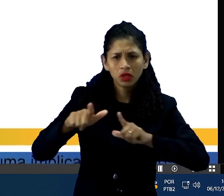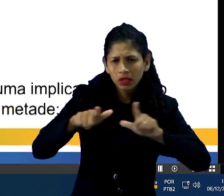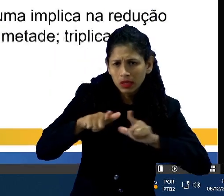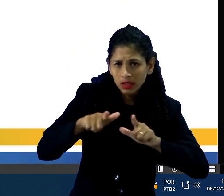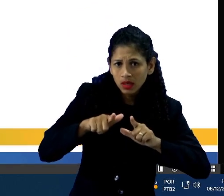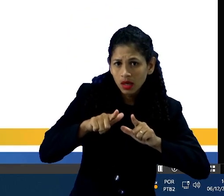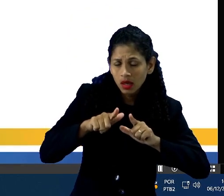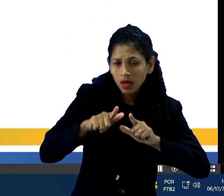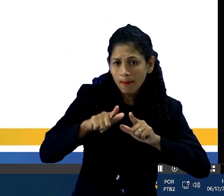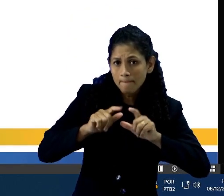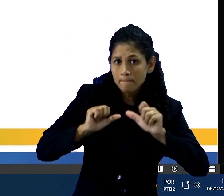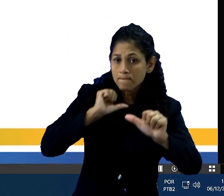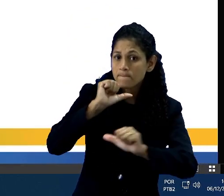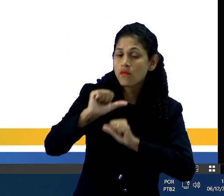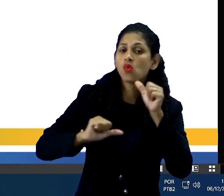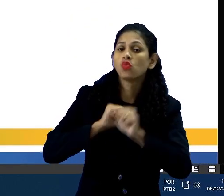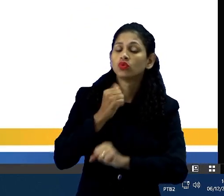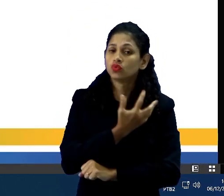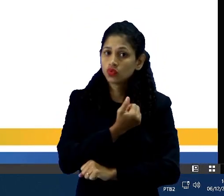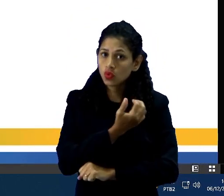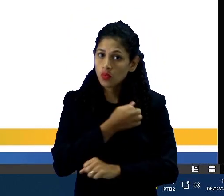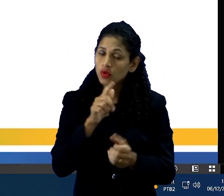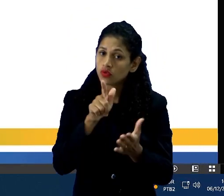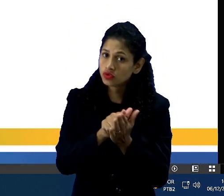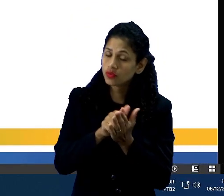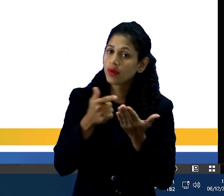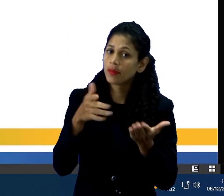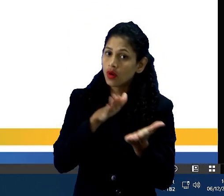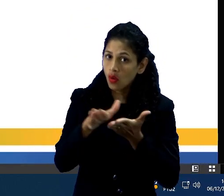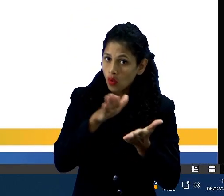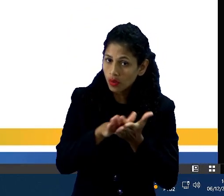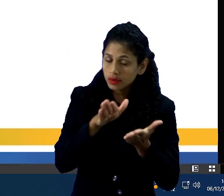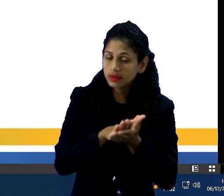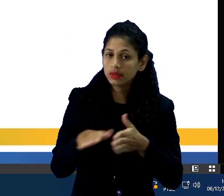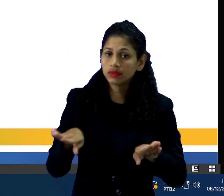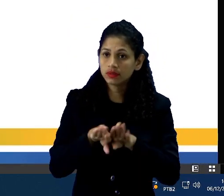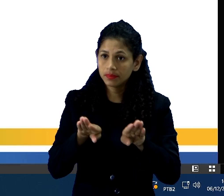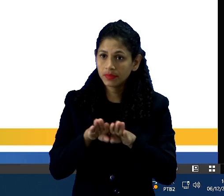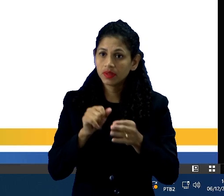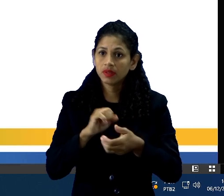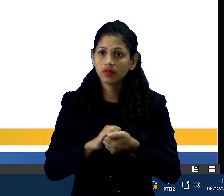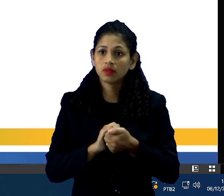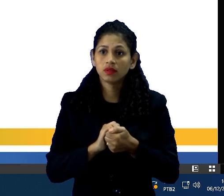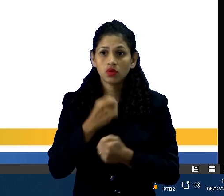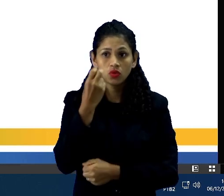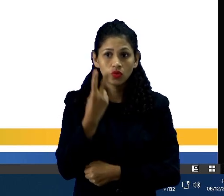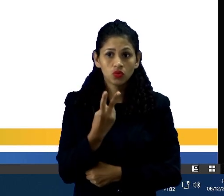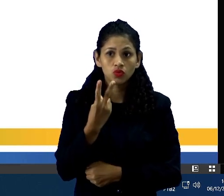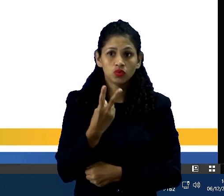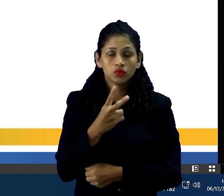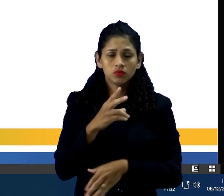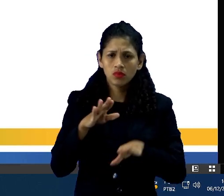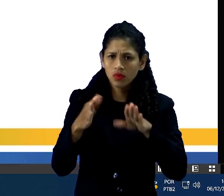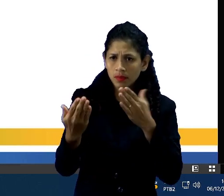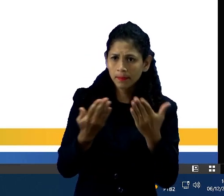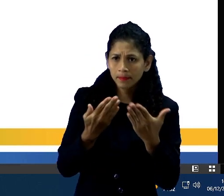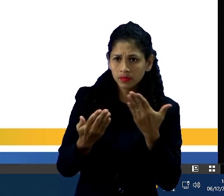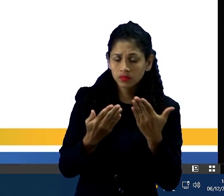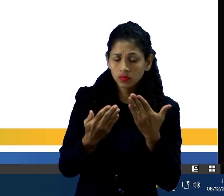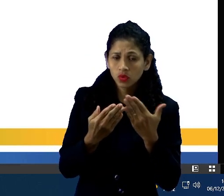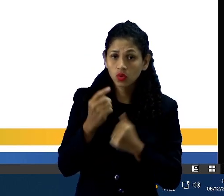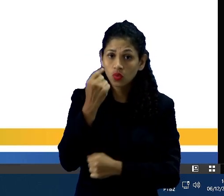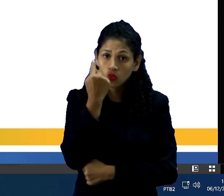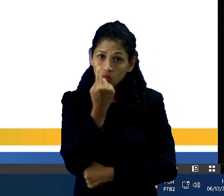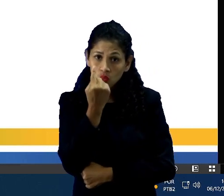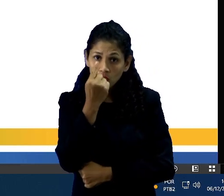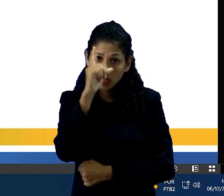Proporcionalidade inversa. Duas grandezas são inversamente proporcionais quando o aumento de uma implica na